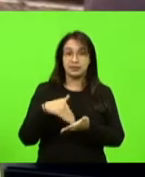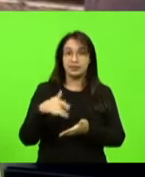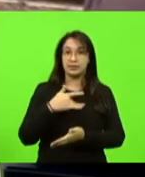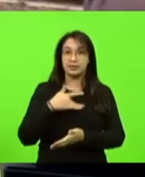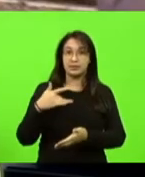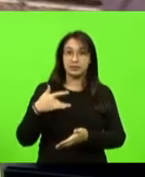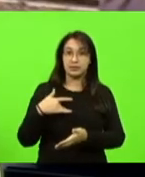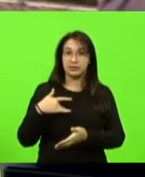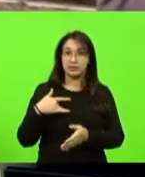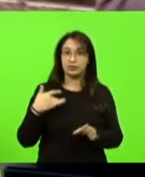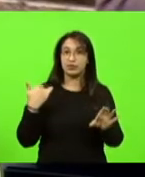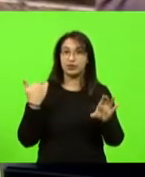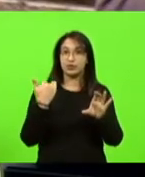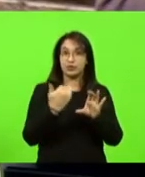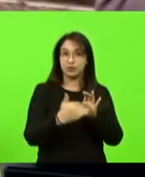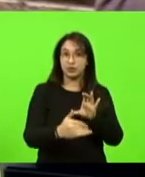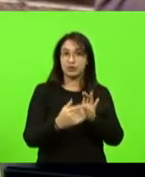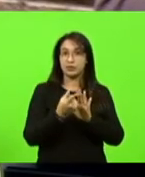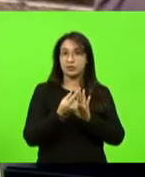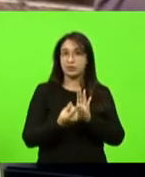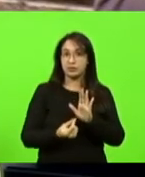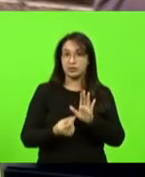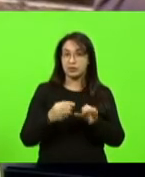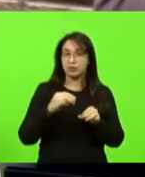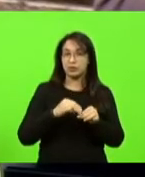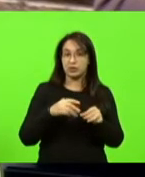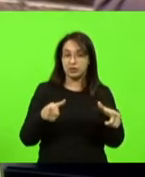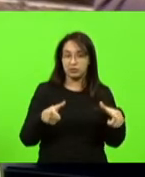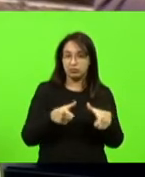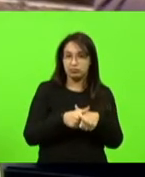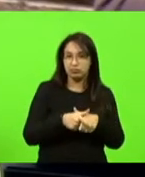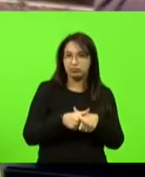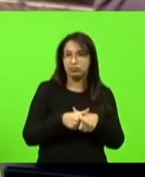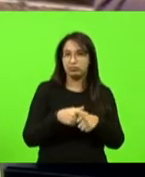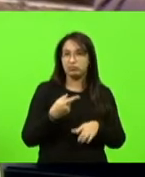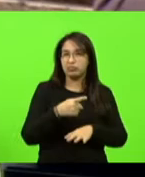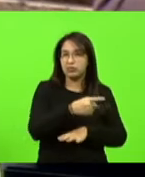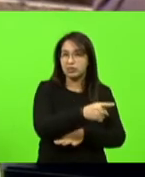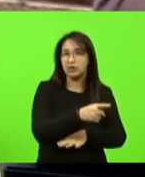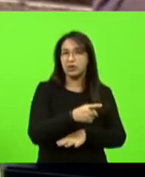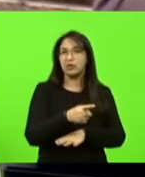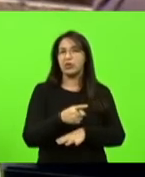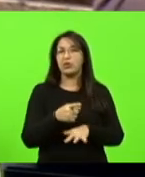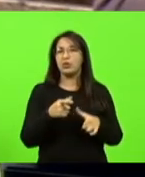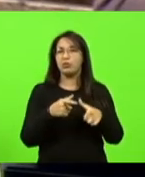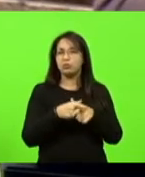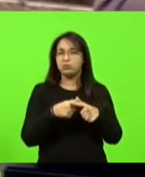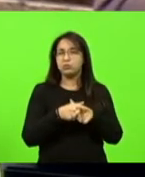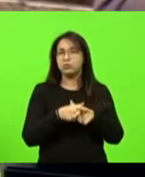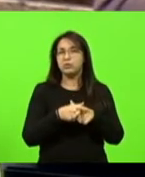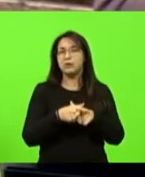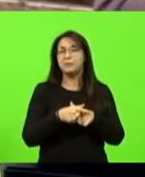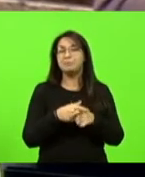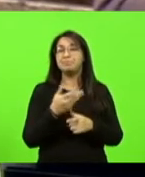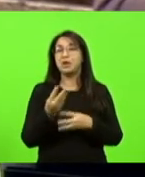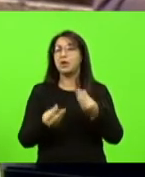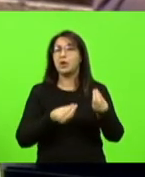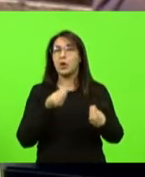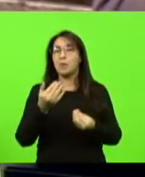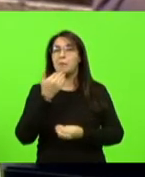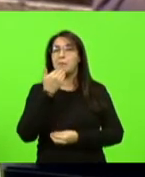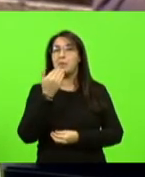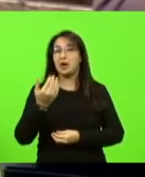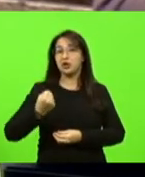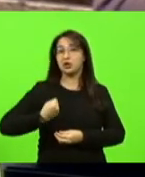mandar custeio para um município pequenininho aí do nosso interior do Estado, que a maioria são municípios pequenininhos, eles pediam até o número